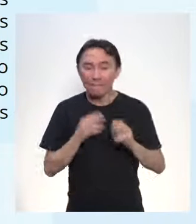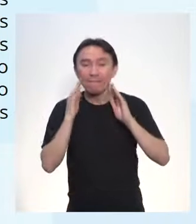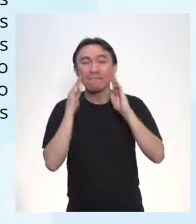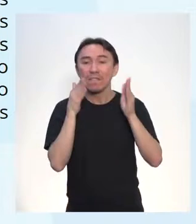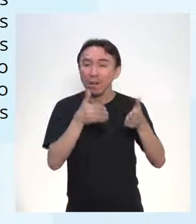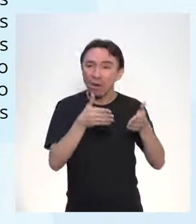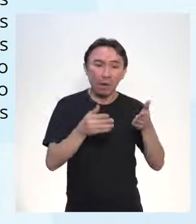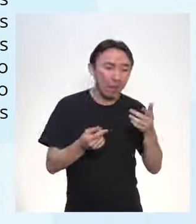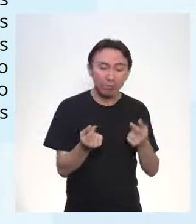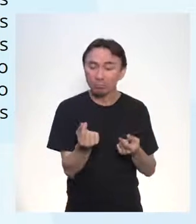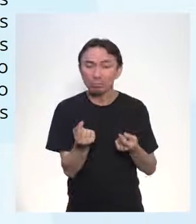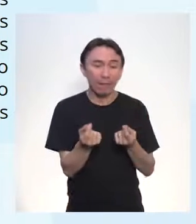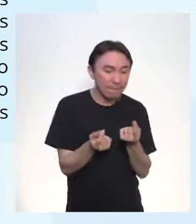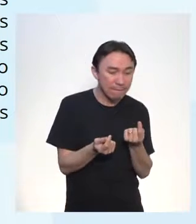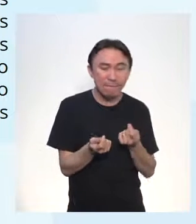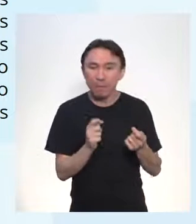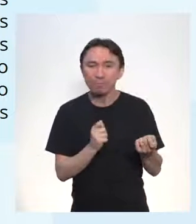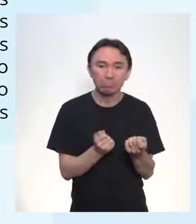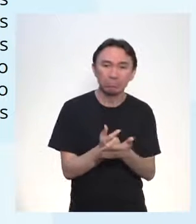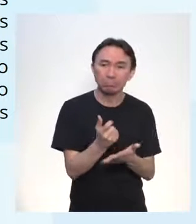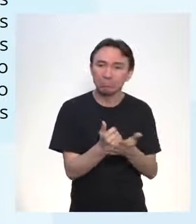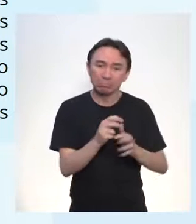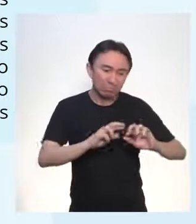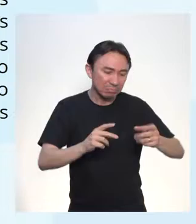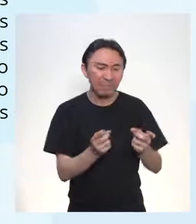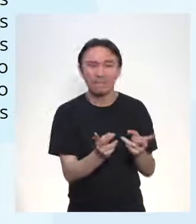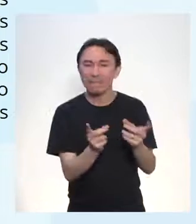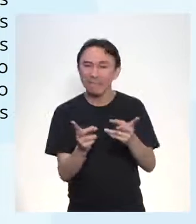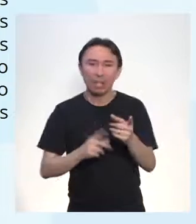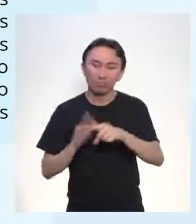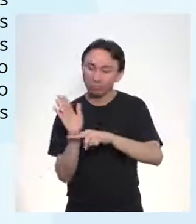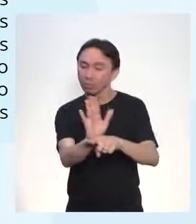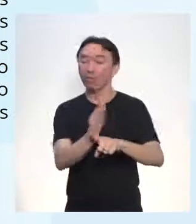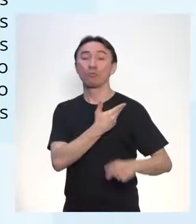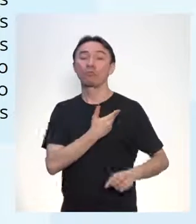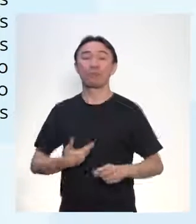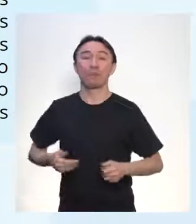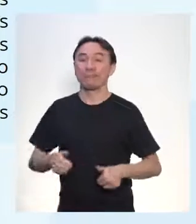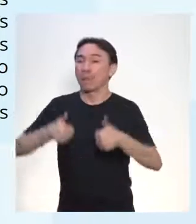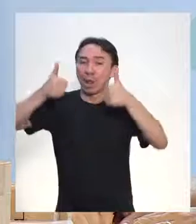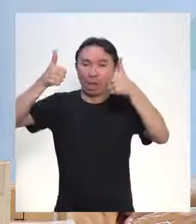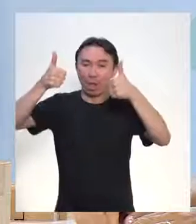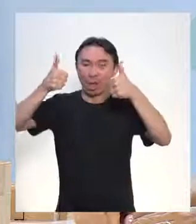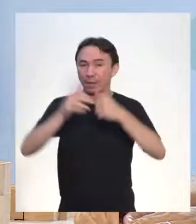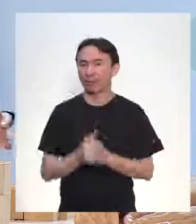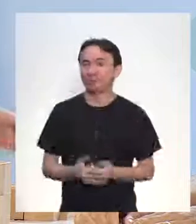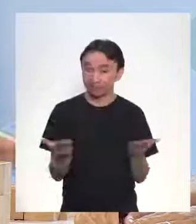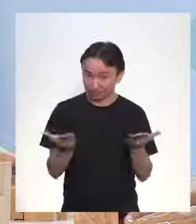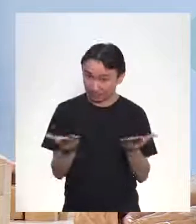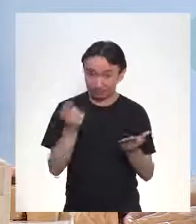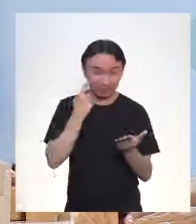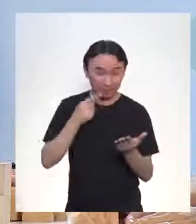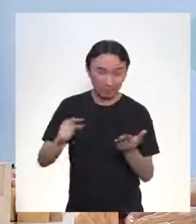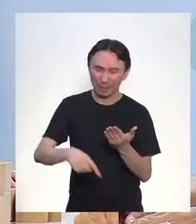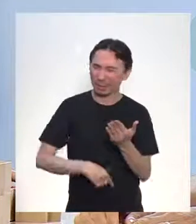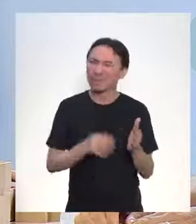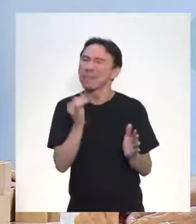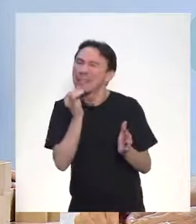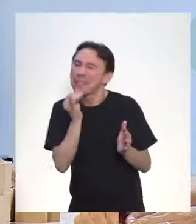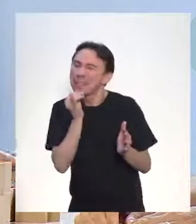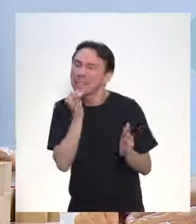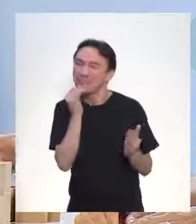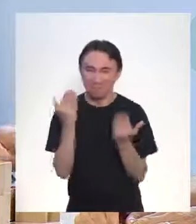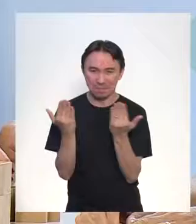a melhorar os estados. E aí, nós trouxemos, agora para exemplificar toda essa nossa